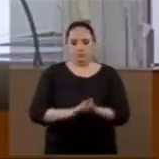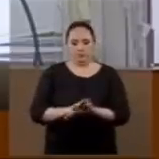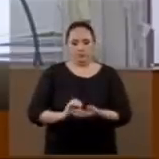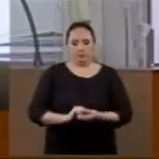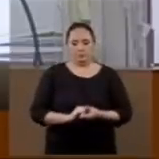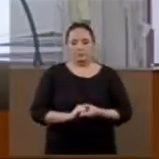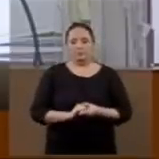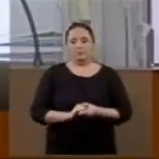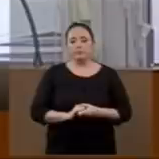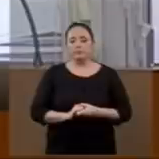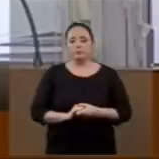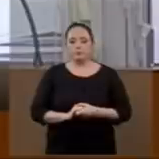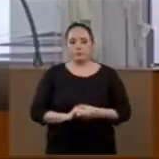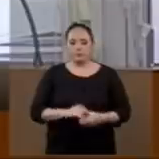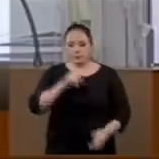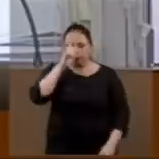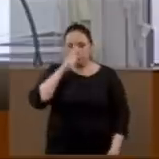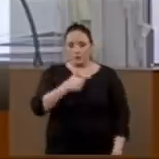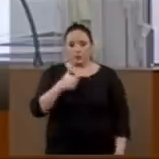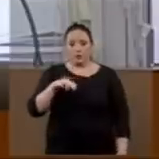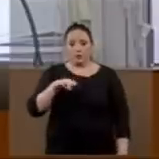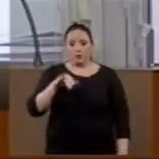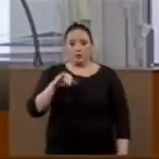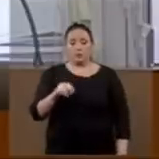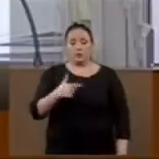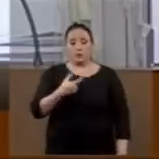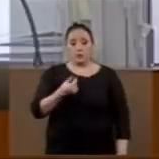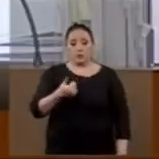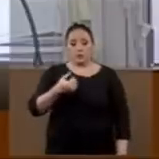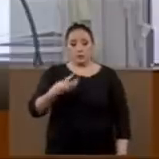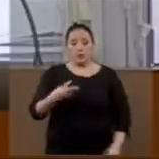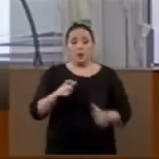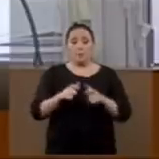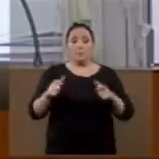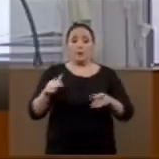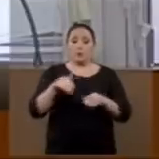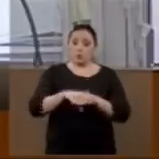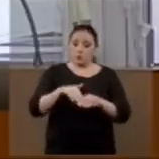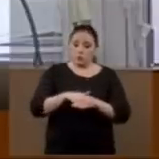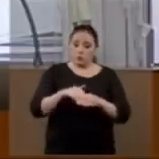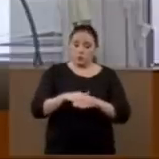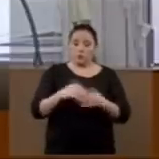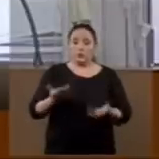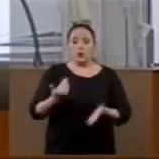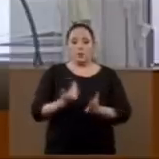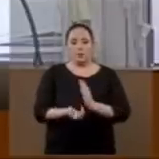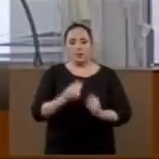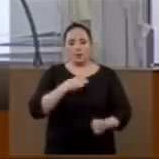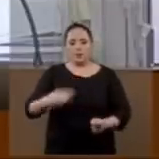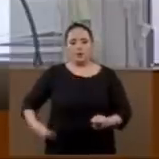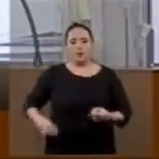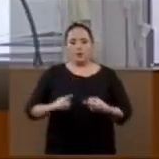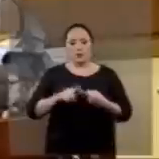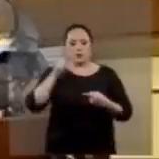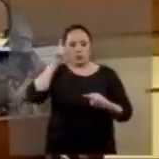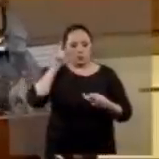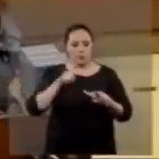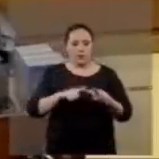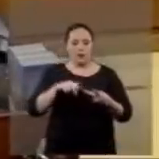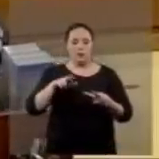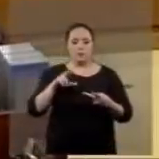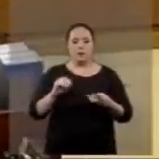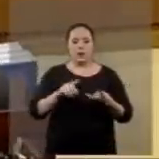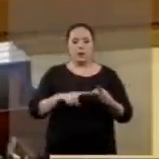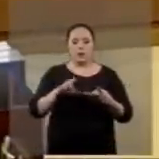política. Em 22 de maio de 2013, por maioria de votos, vencidos os ministros Gilmar Mendes, Marco